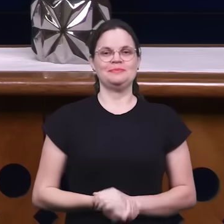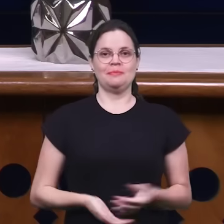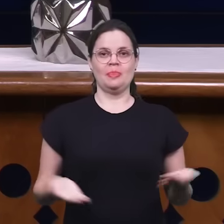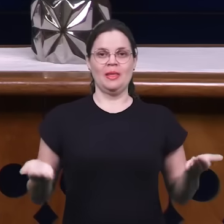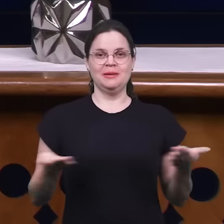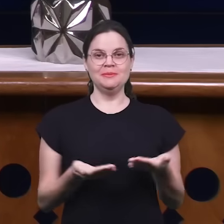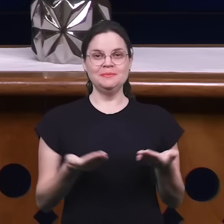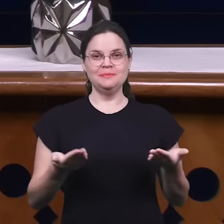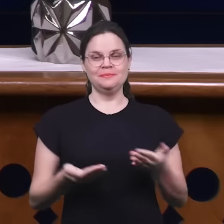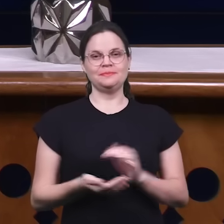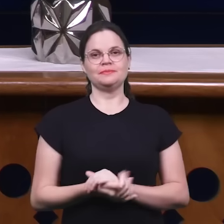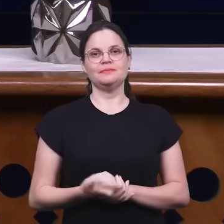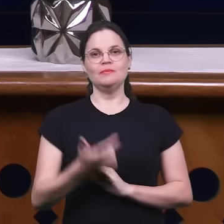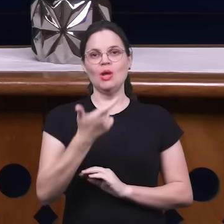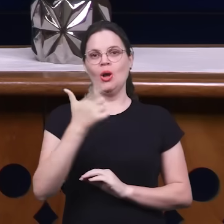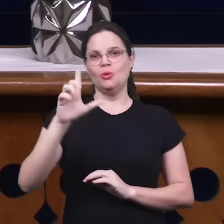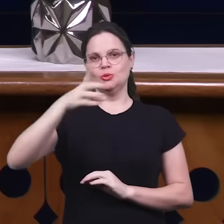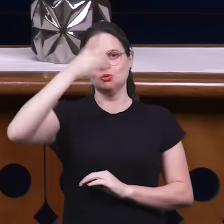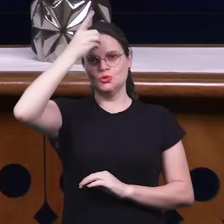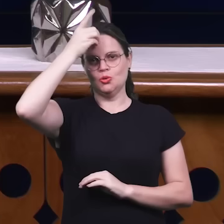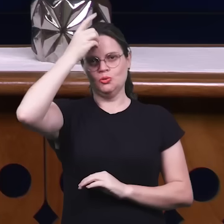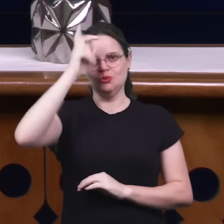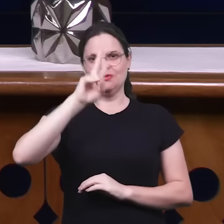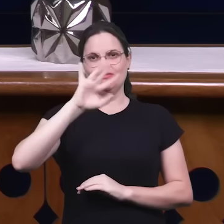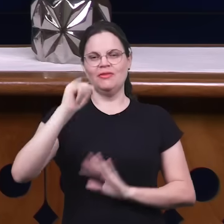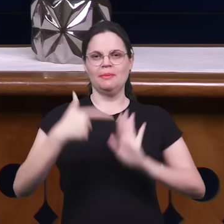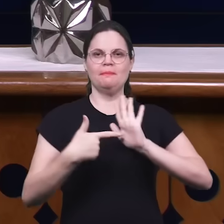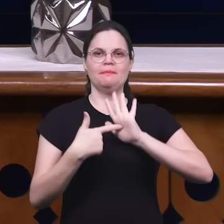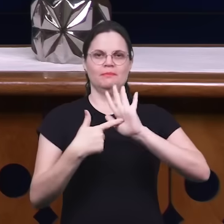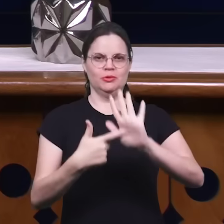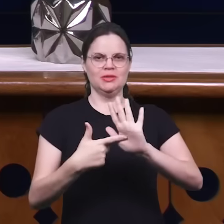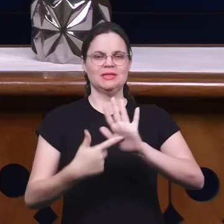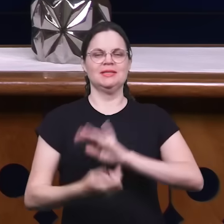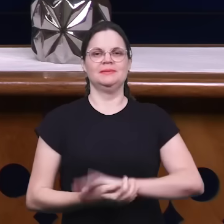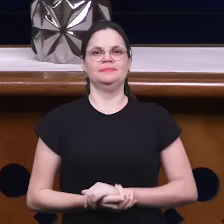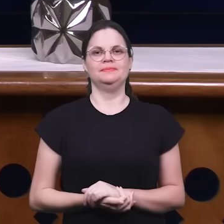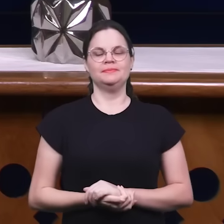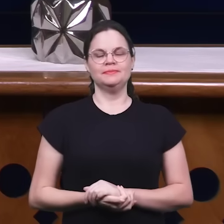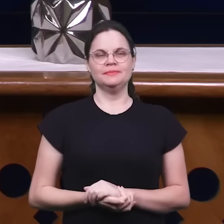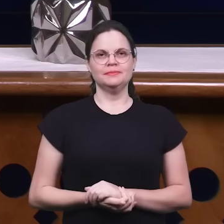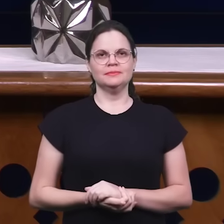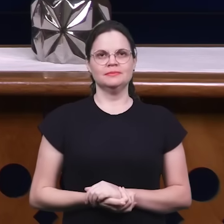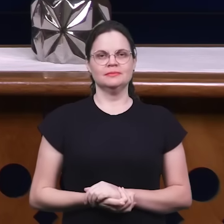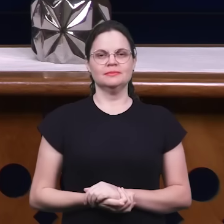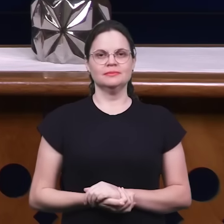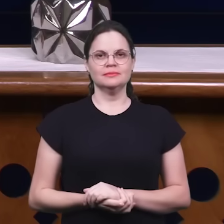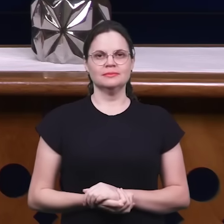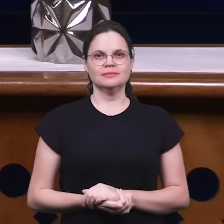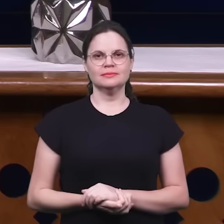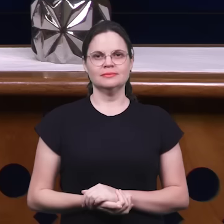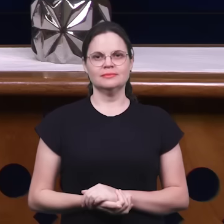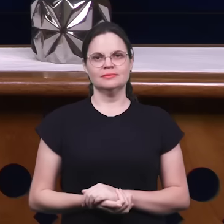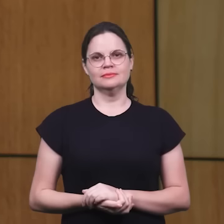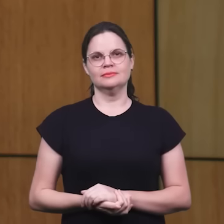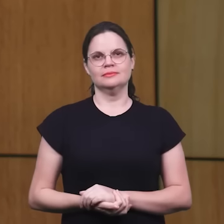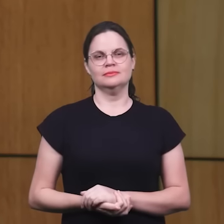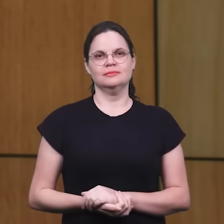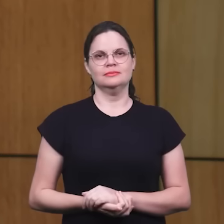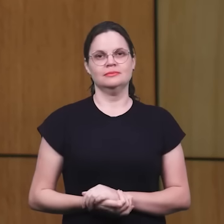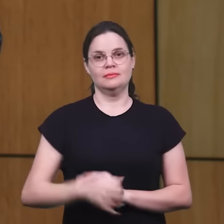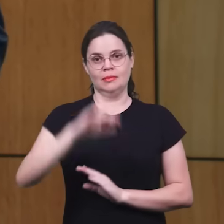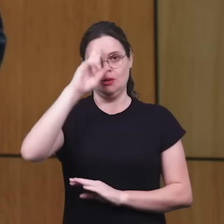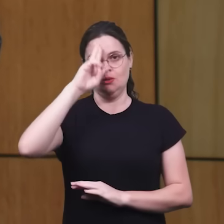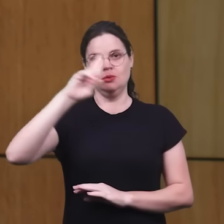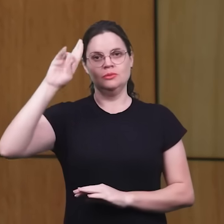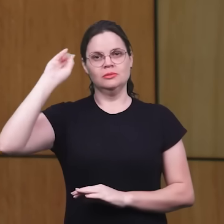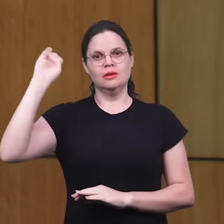Teremos ainda alguns dons espirituais que o Senhor deseja falar conosco aos nossos corações. O